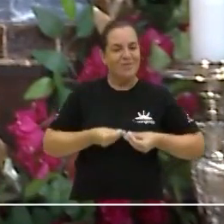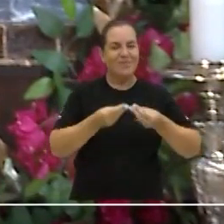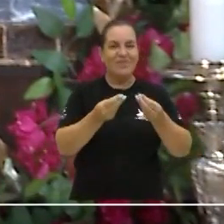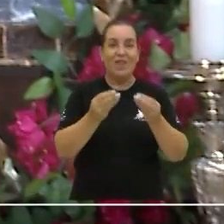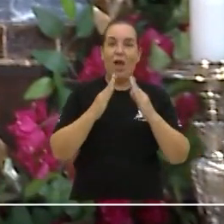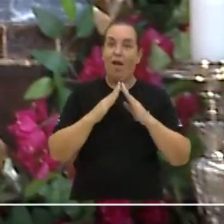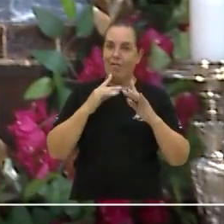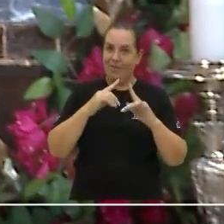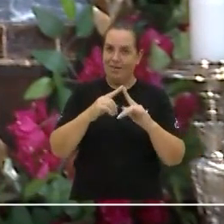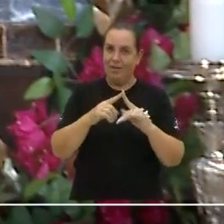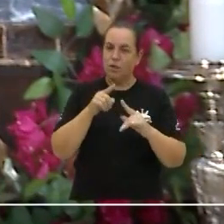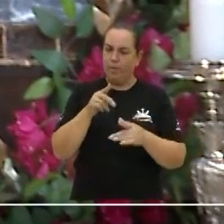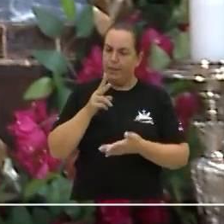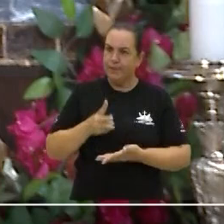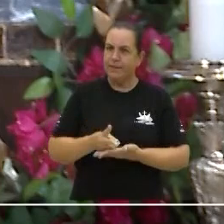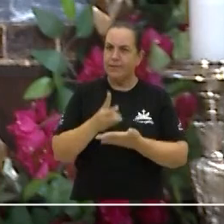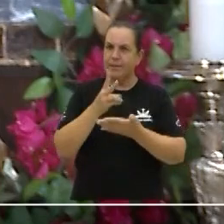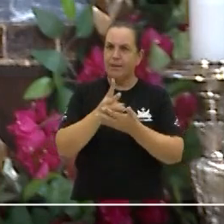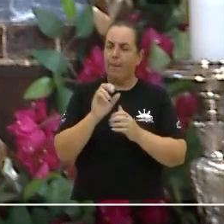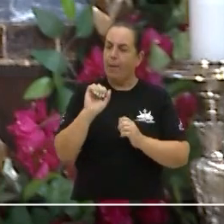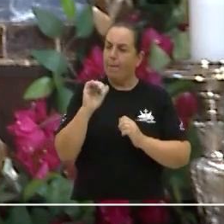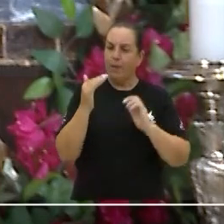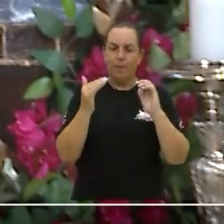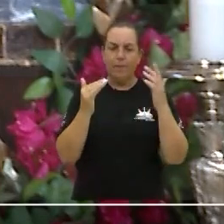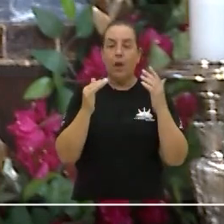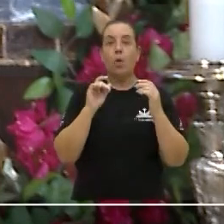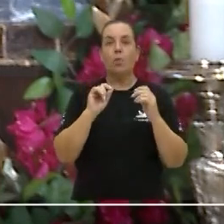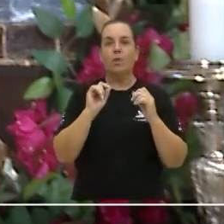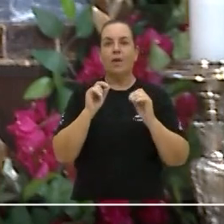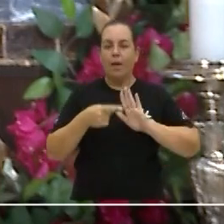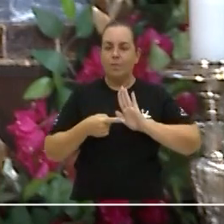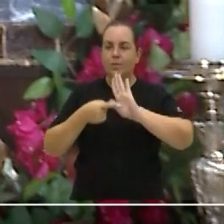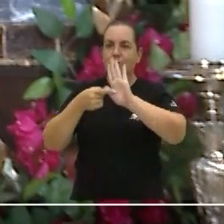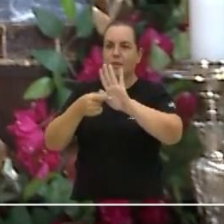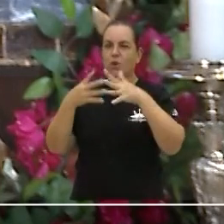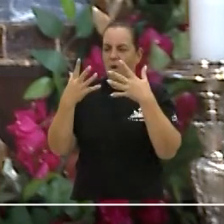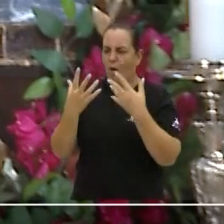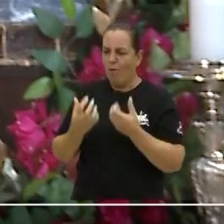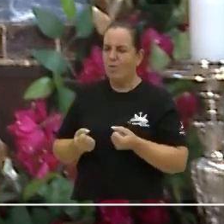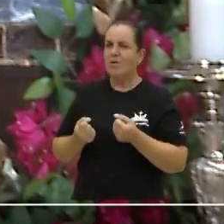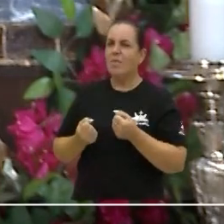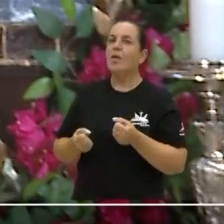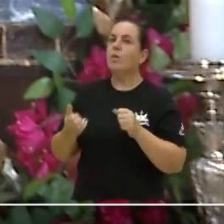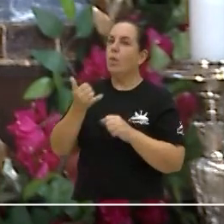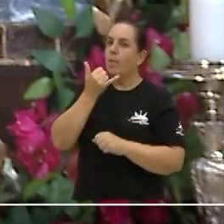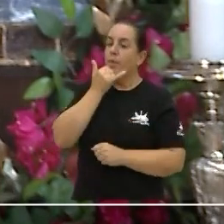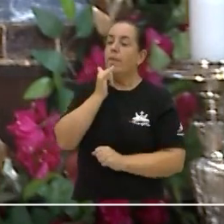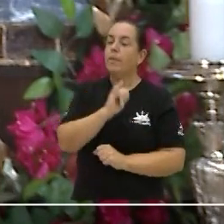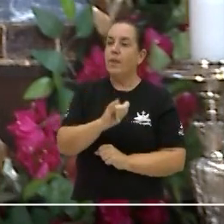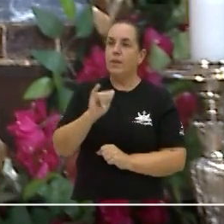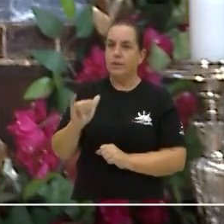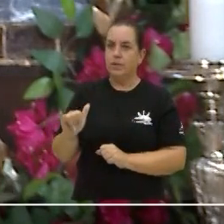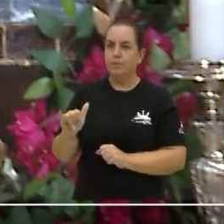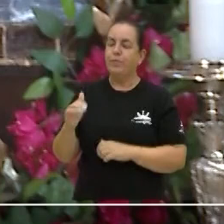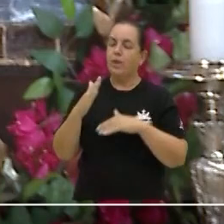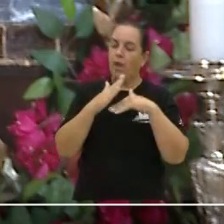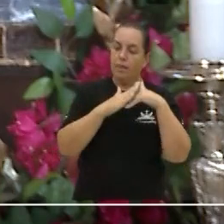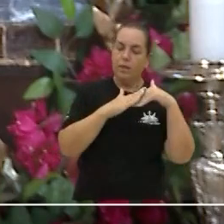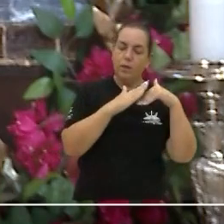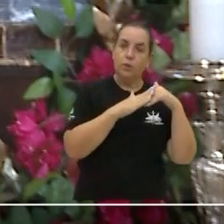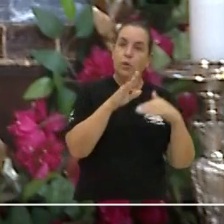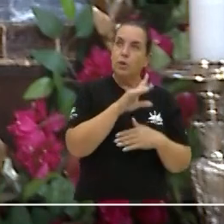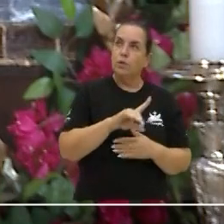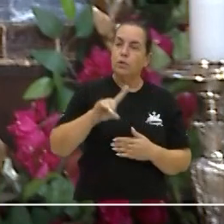para que seja sempre um sinal visível do seu acolhimento e perdão. É a ternura do